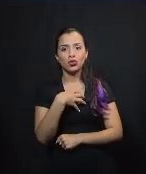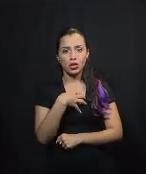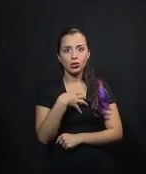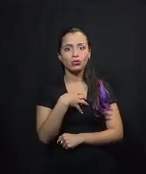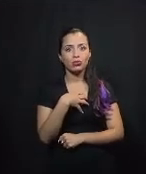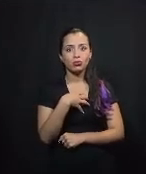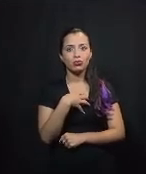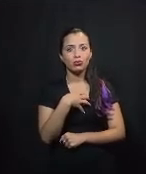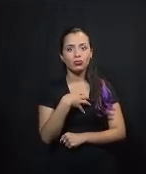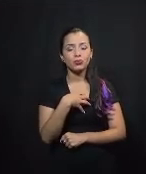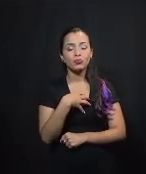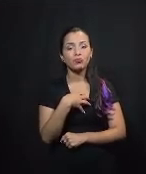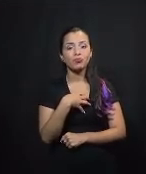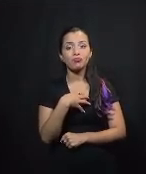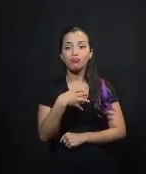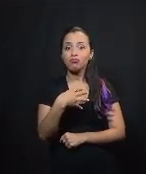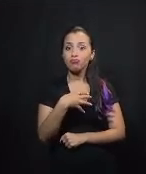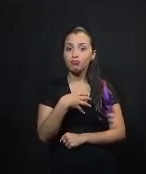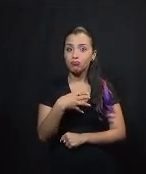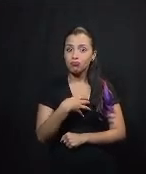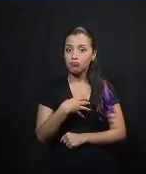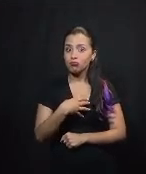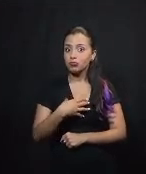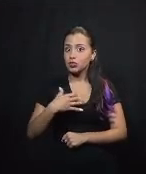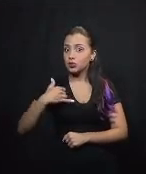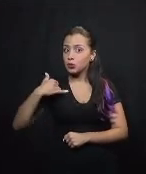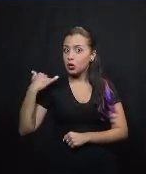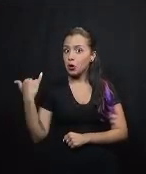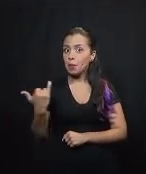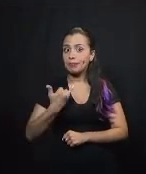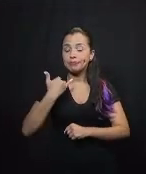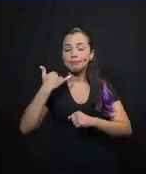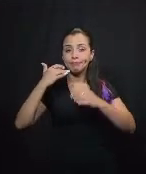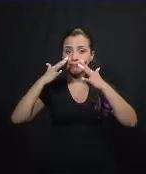uma forma extremamente eficiente.